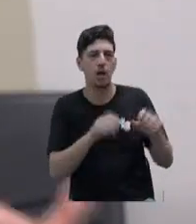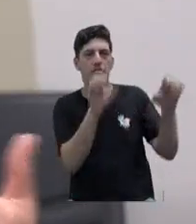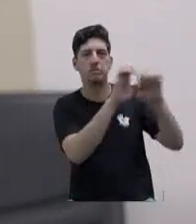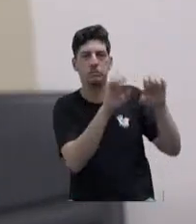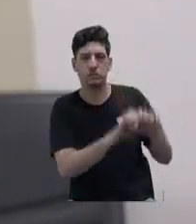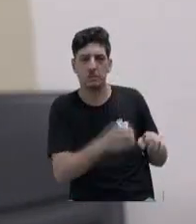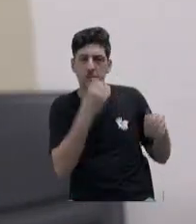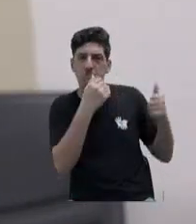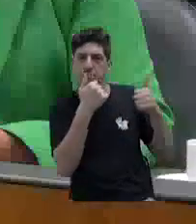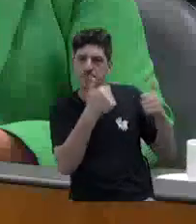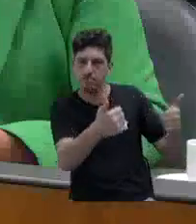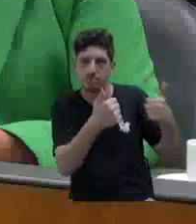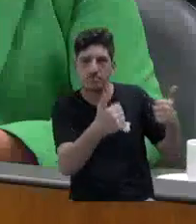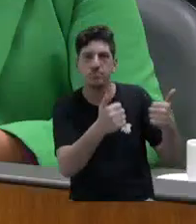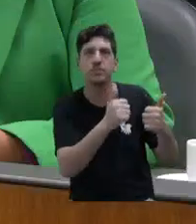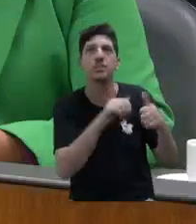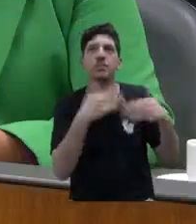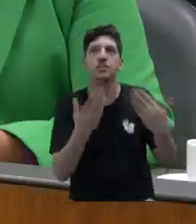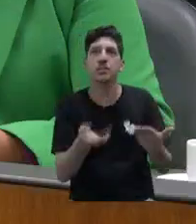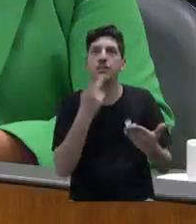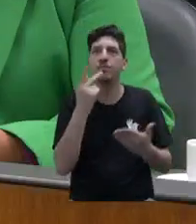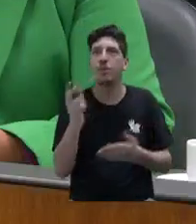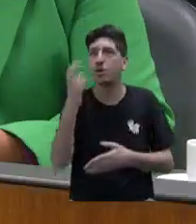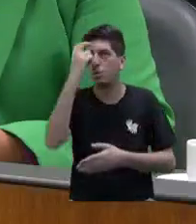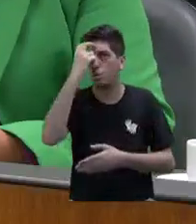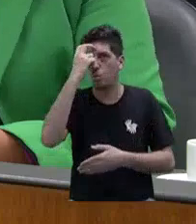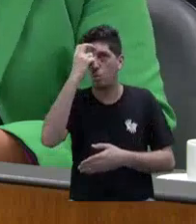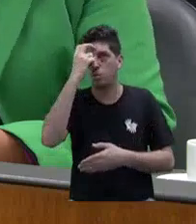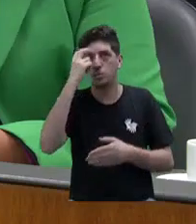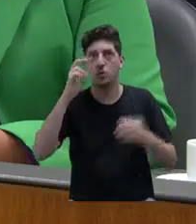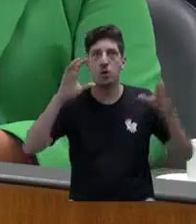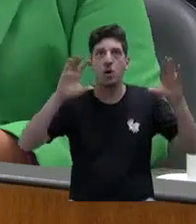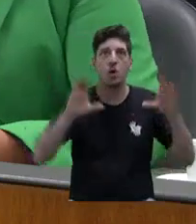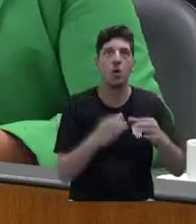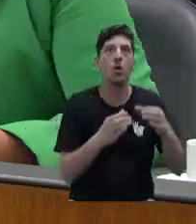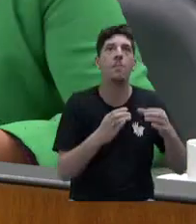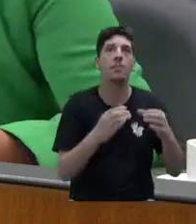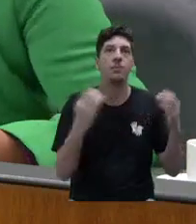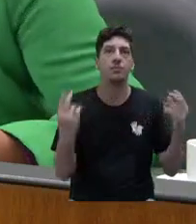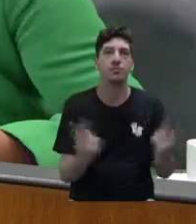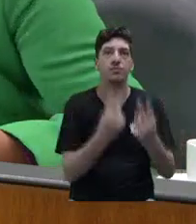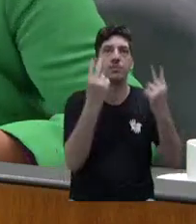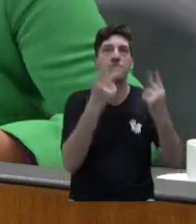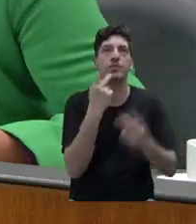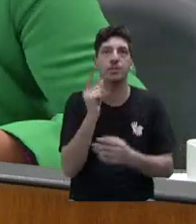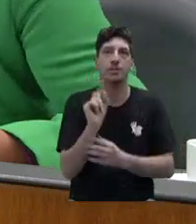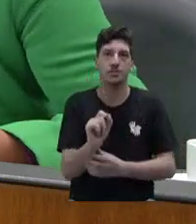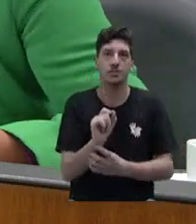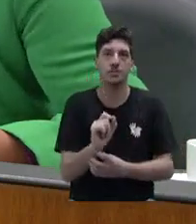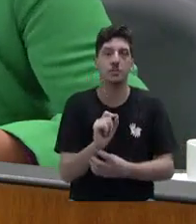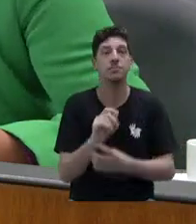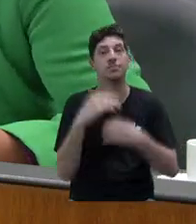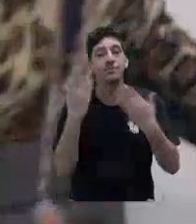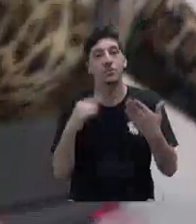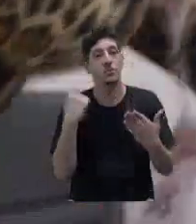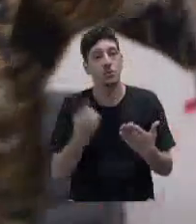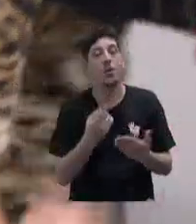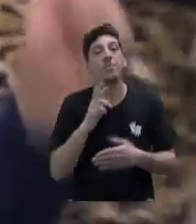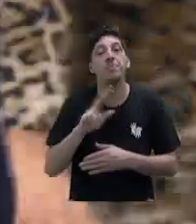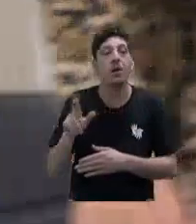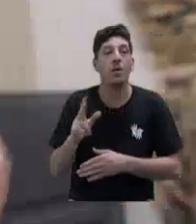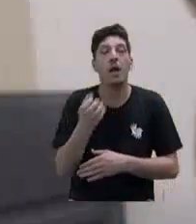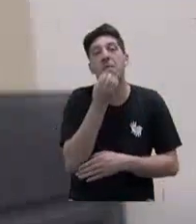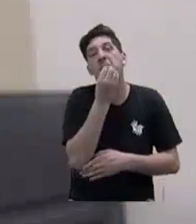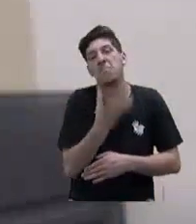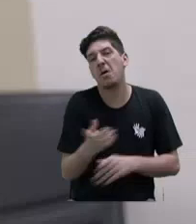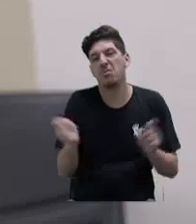estruturados. E quando você coloca a cultura, a comunidade como grande atrativo, você diz assim para a pessoa: olha, nós não somos tão bons,